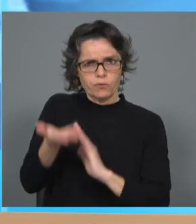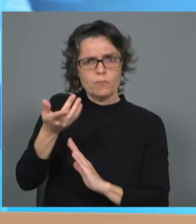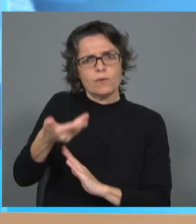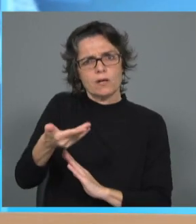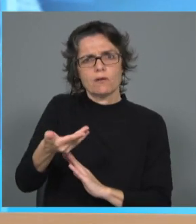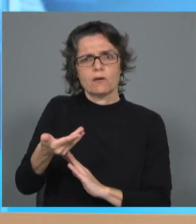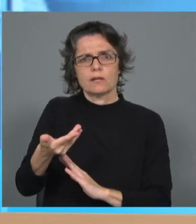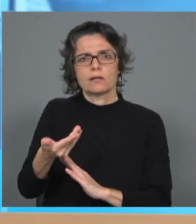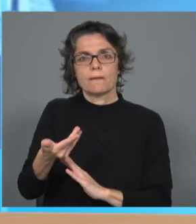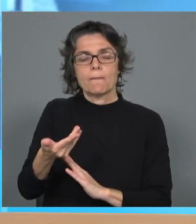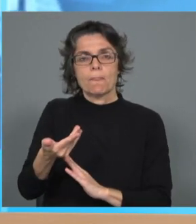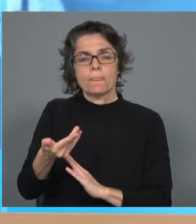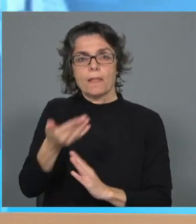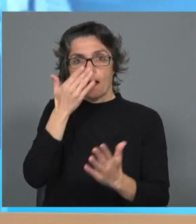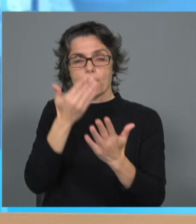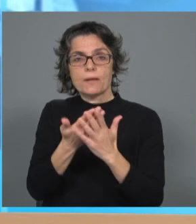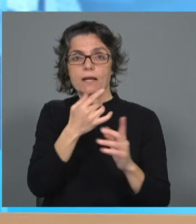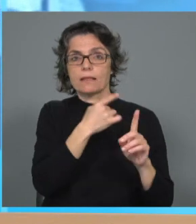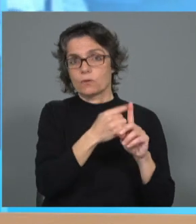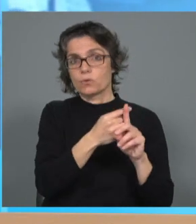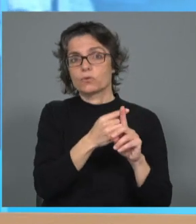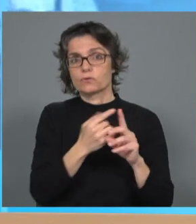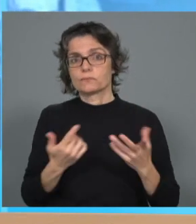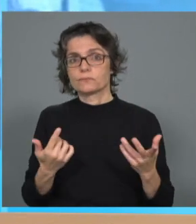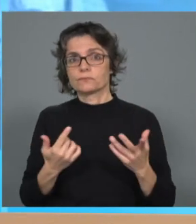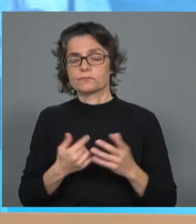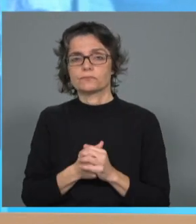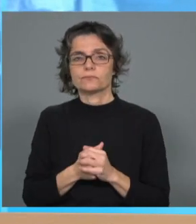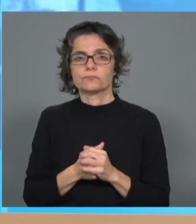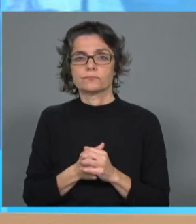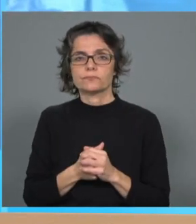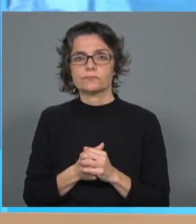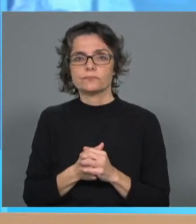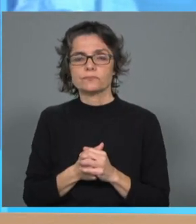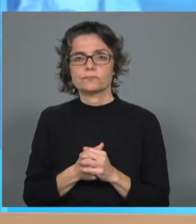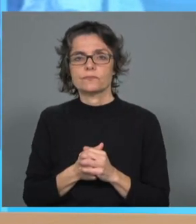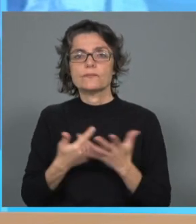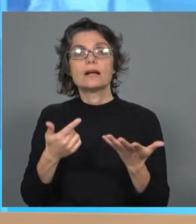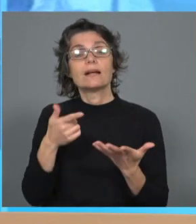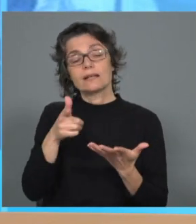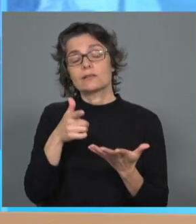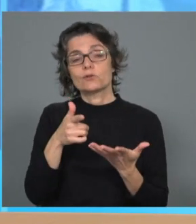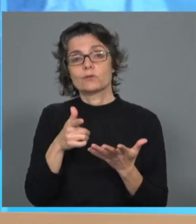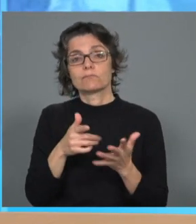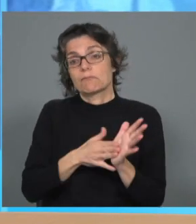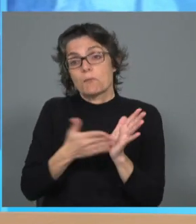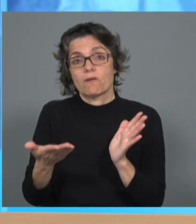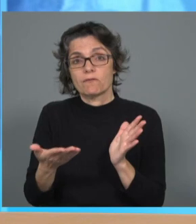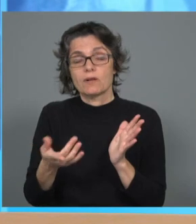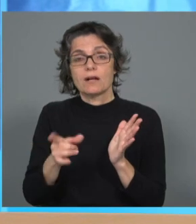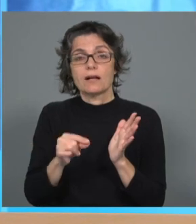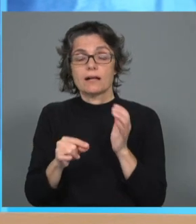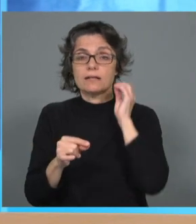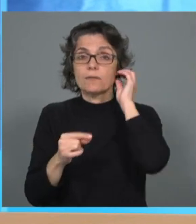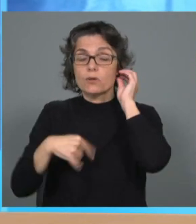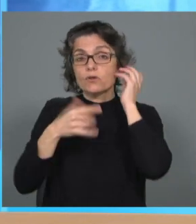encontro da comunidade em si. Portanto, isso foi um pretexto e não podemos deixar cair